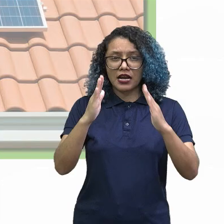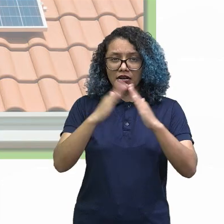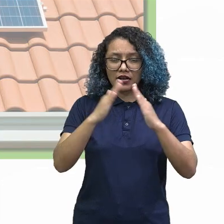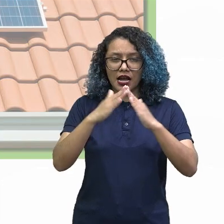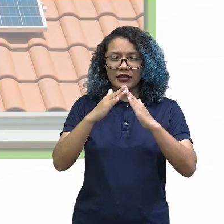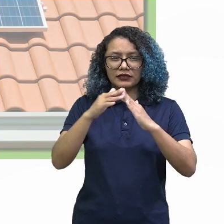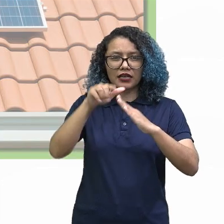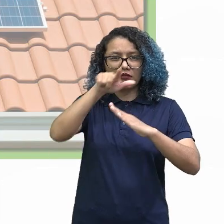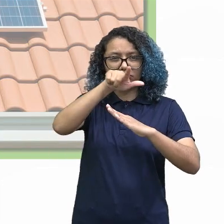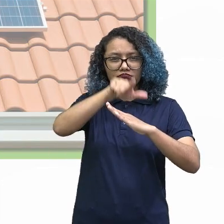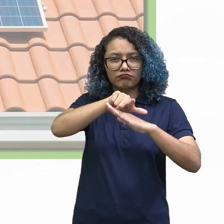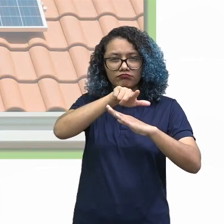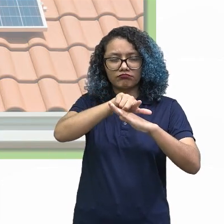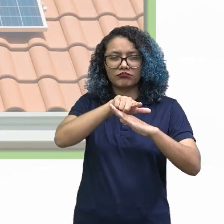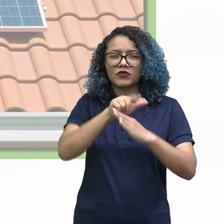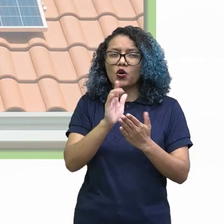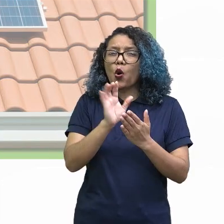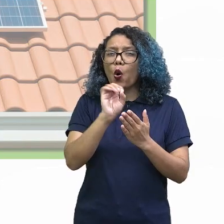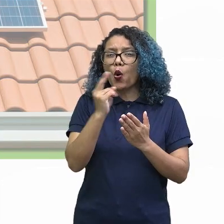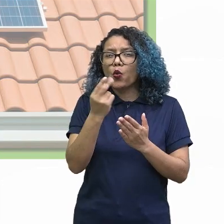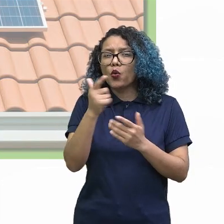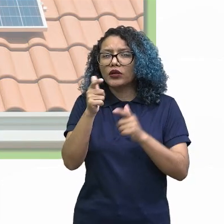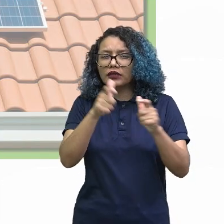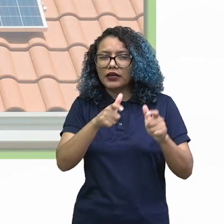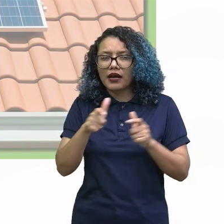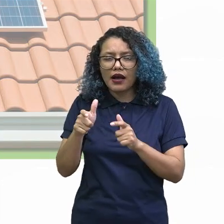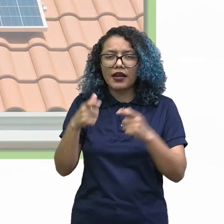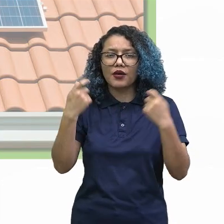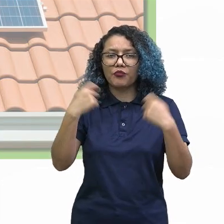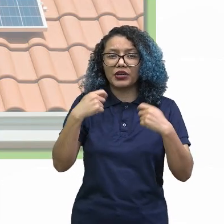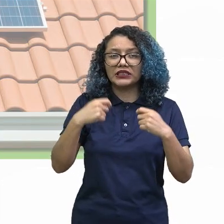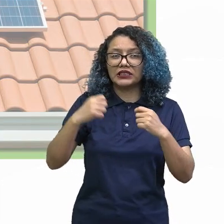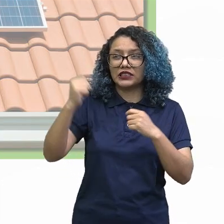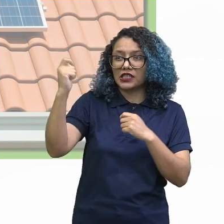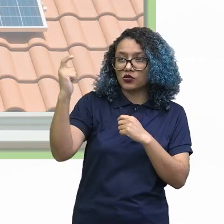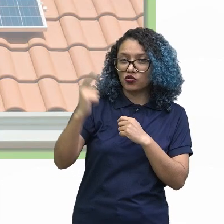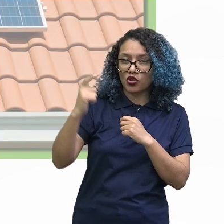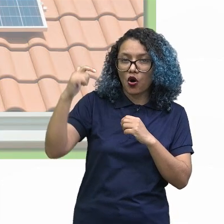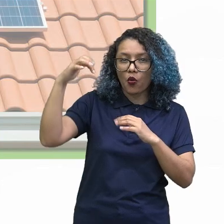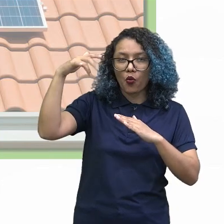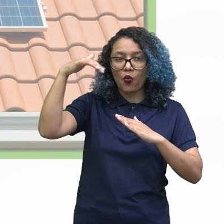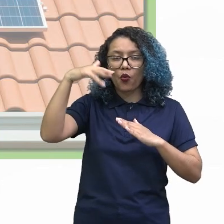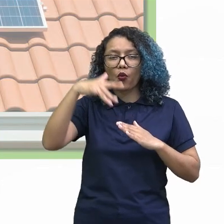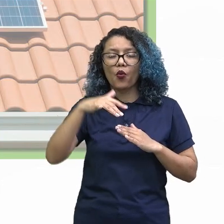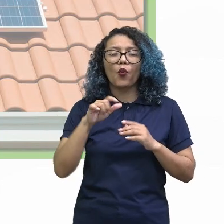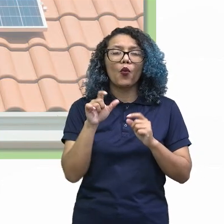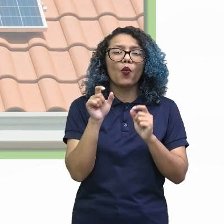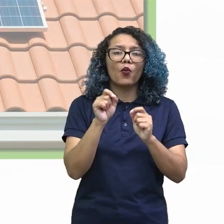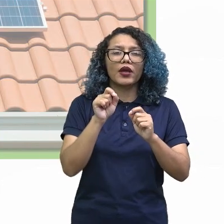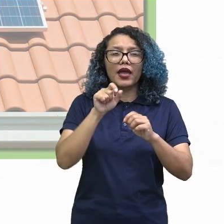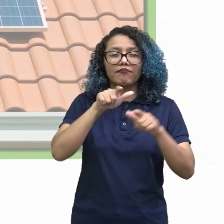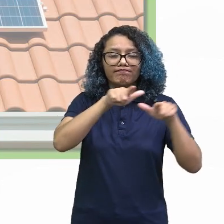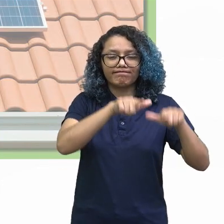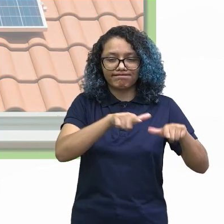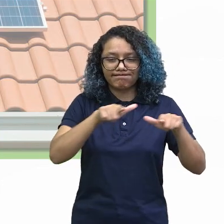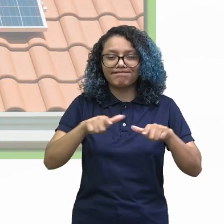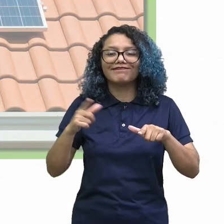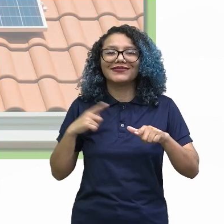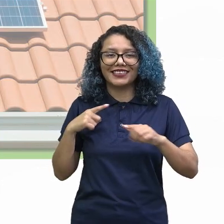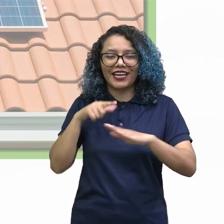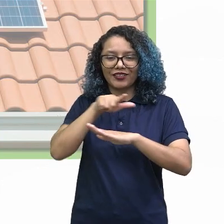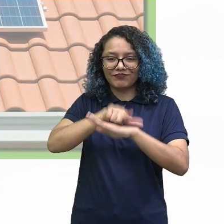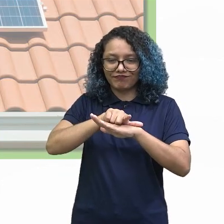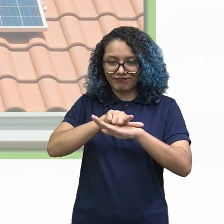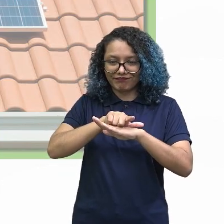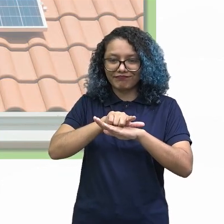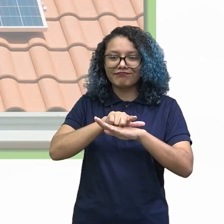seu telhado, ou então em alguma área específica onde precisa ter a irradiação solar, placas solares, né? Então,